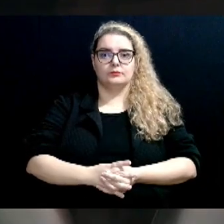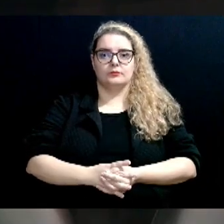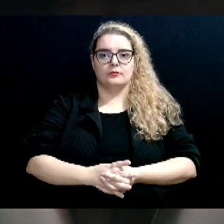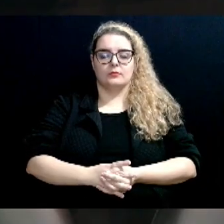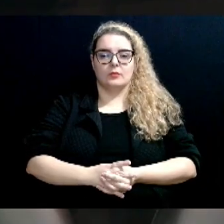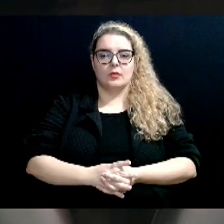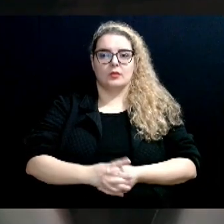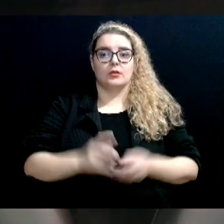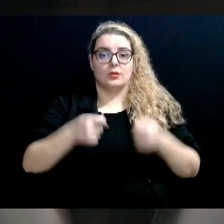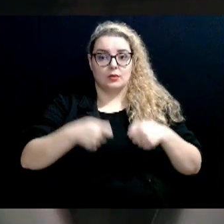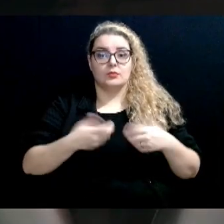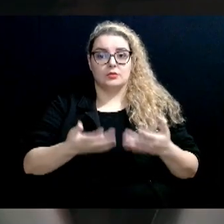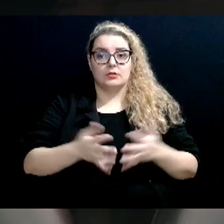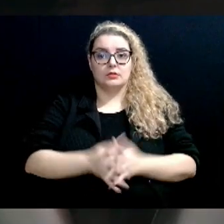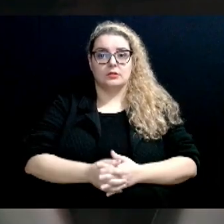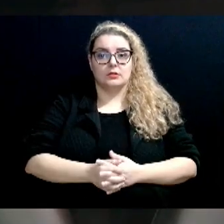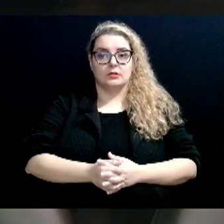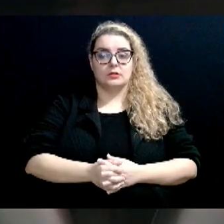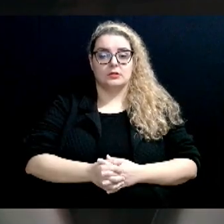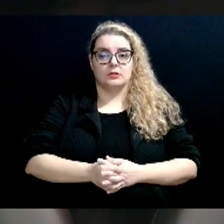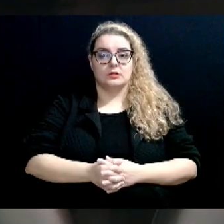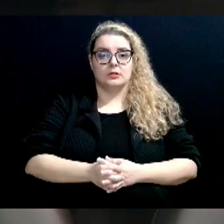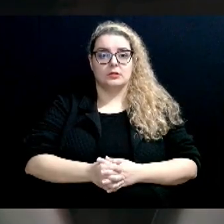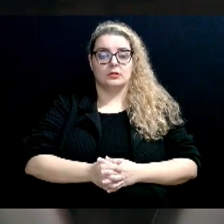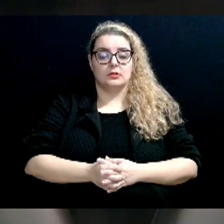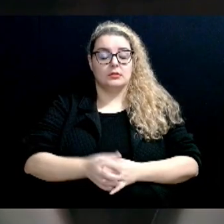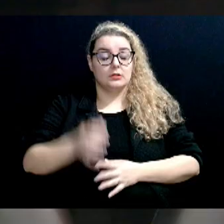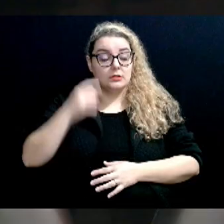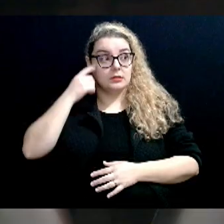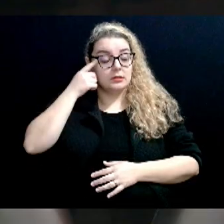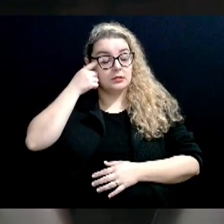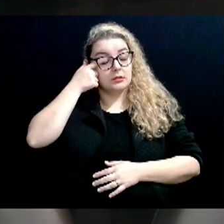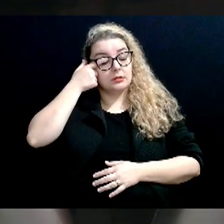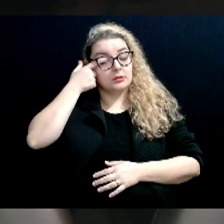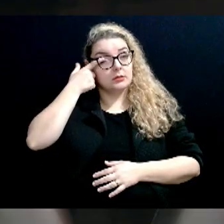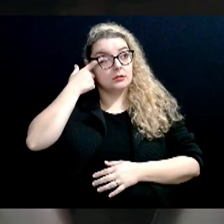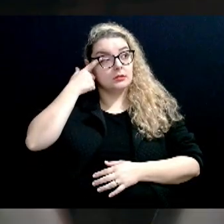Consolidadas. Então, quando a gente atalha, né, não